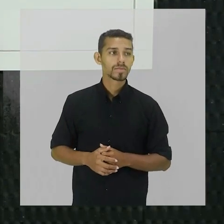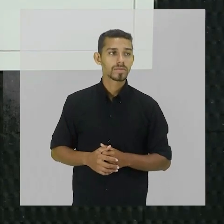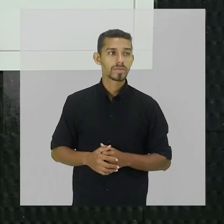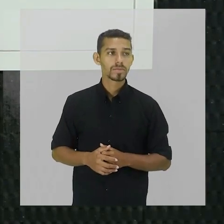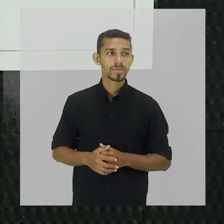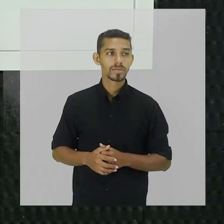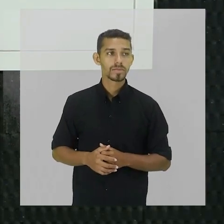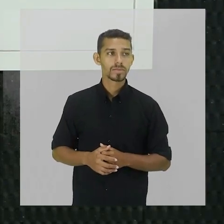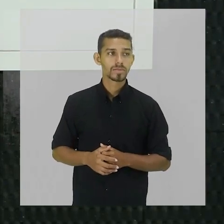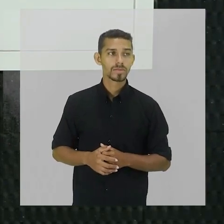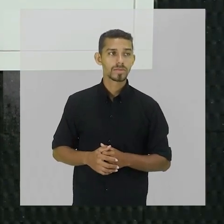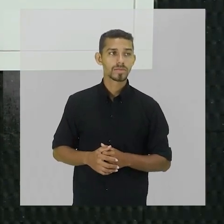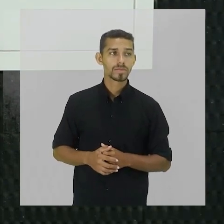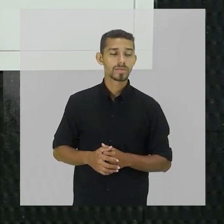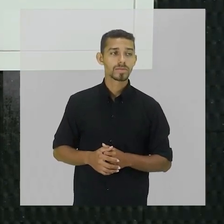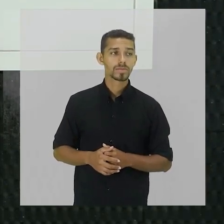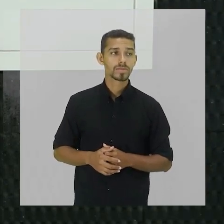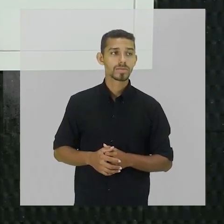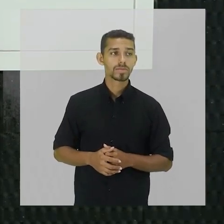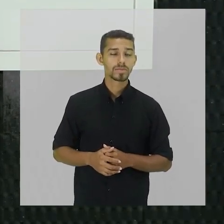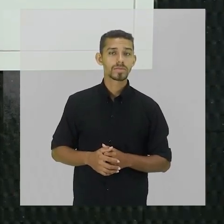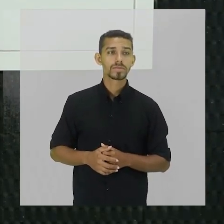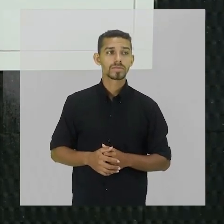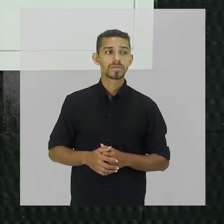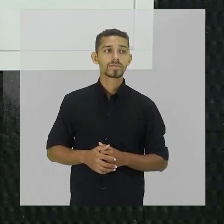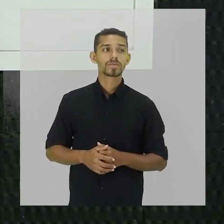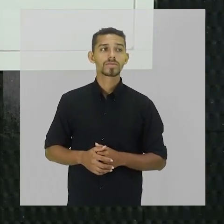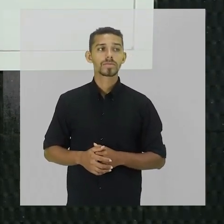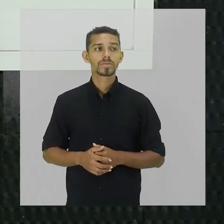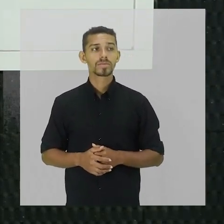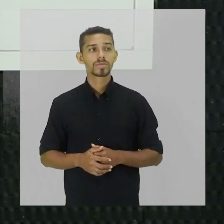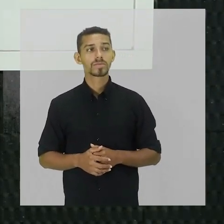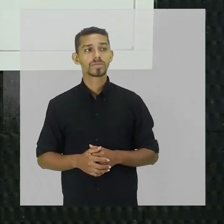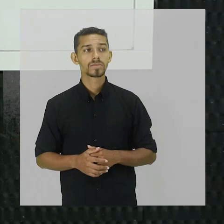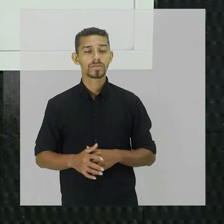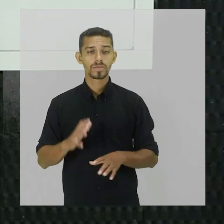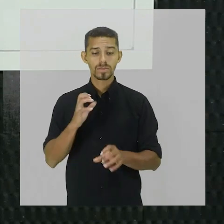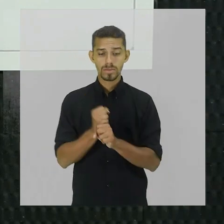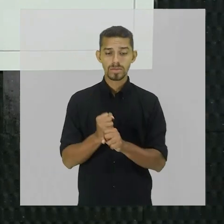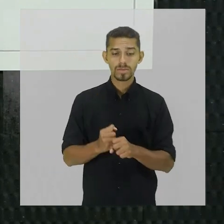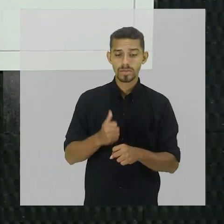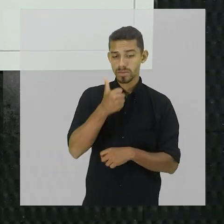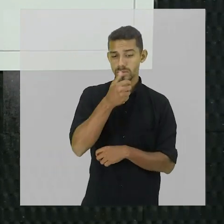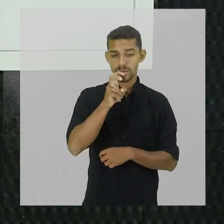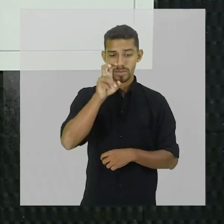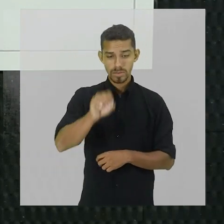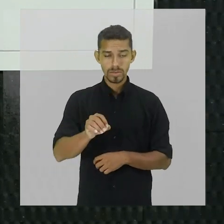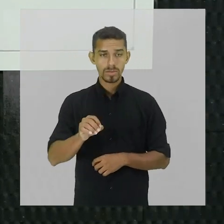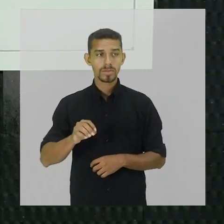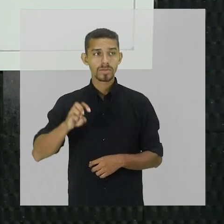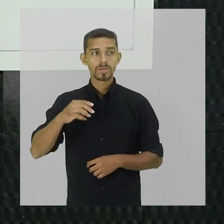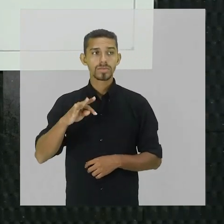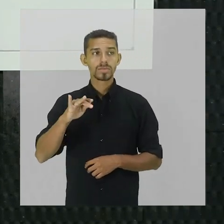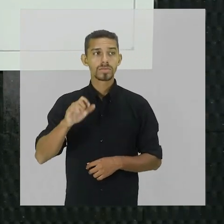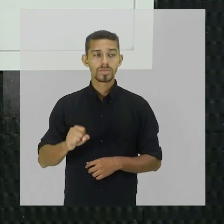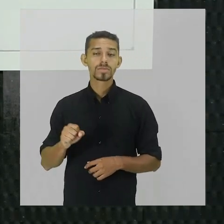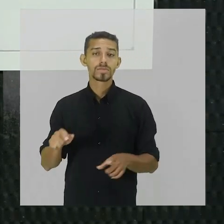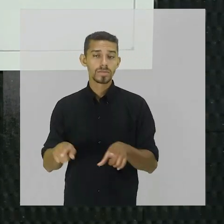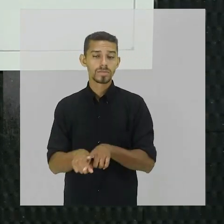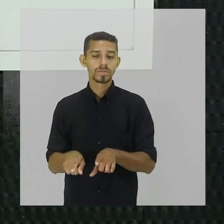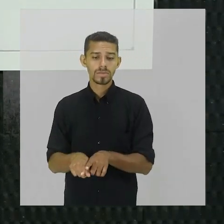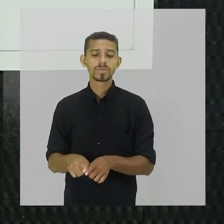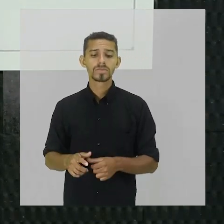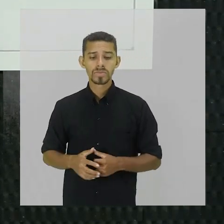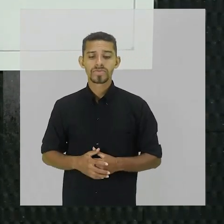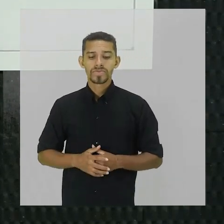vai ficar 750. Se você dividir por 5, você vai ter 150 metros cúbicos. Essa é a